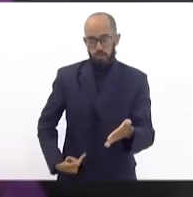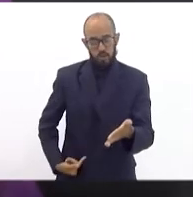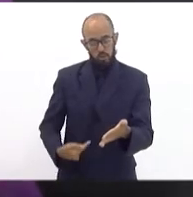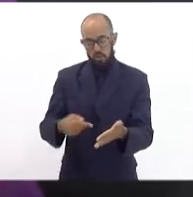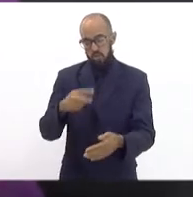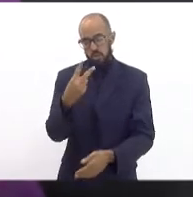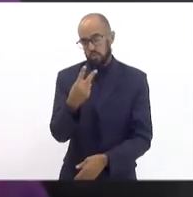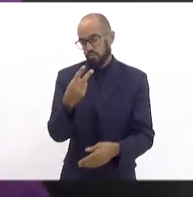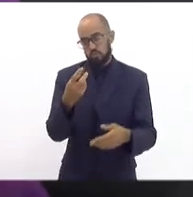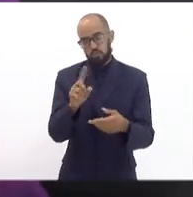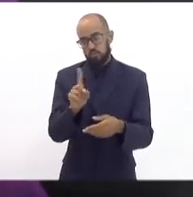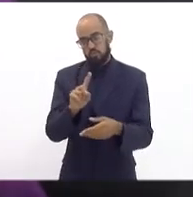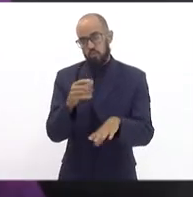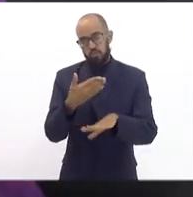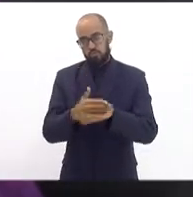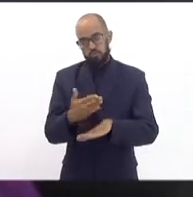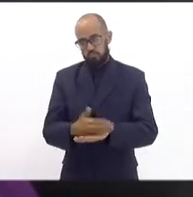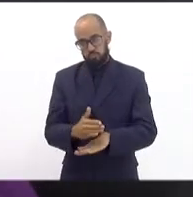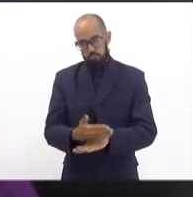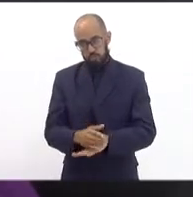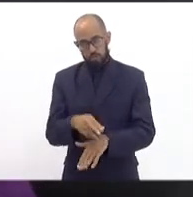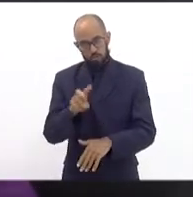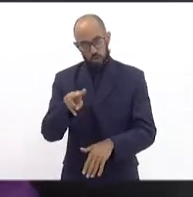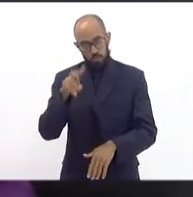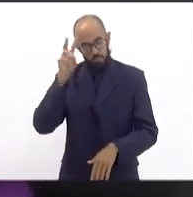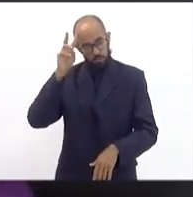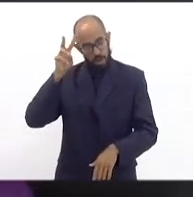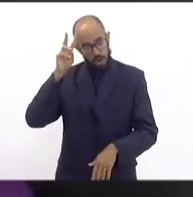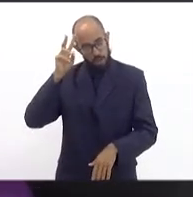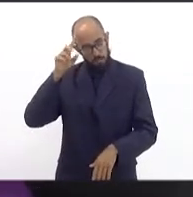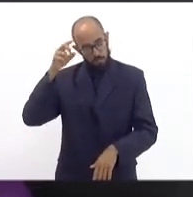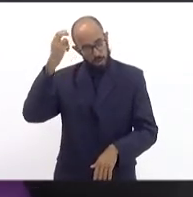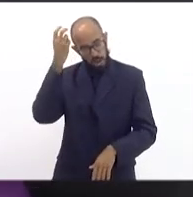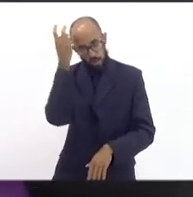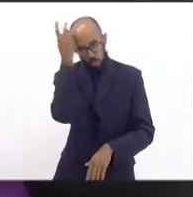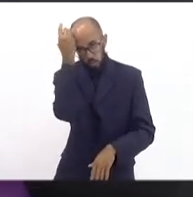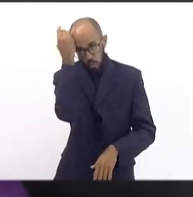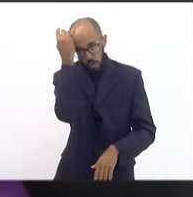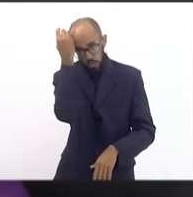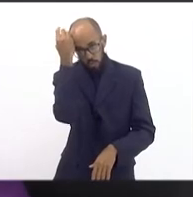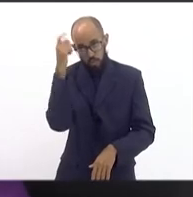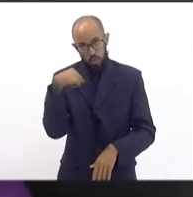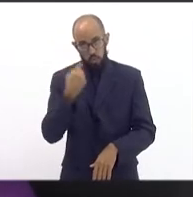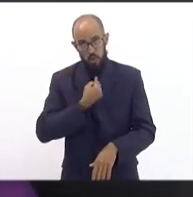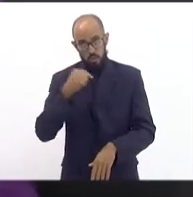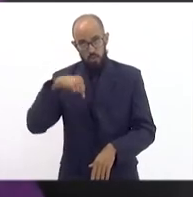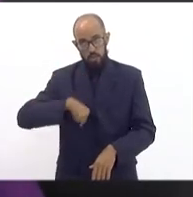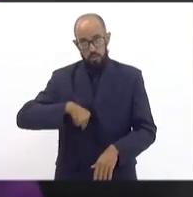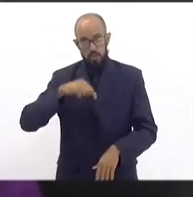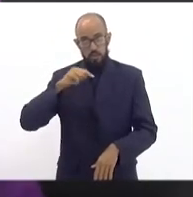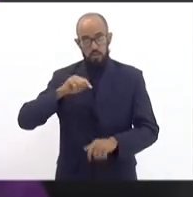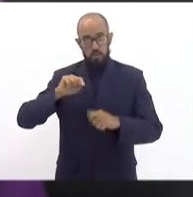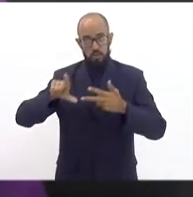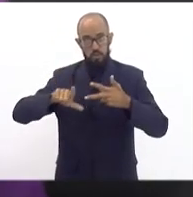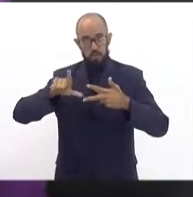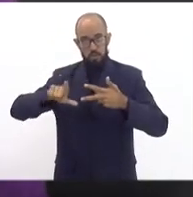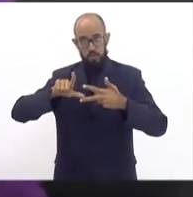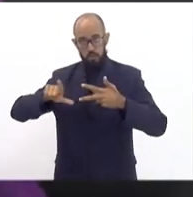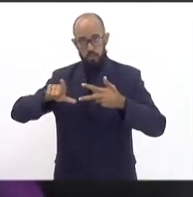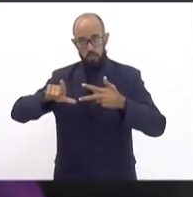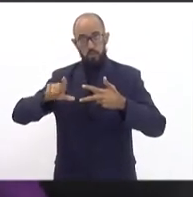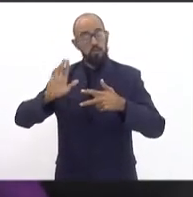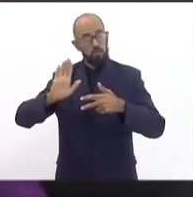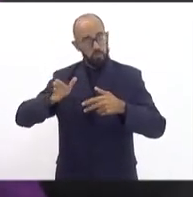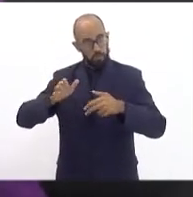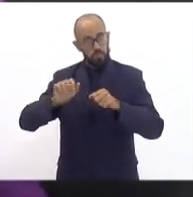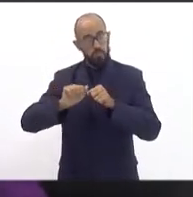cumprida até hoje. Então, só para lembrar ao deputado Eliomar Coelho que o nosso dever de casa nós estamos fazendo enquanto parlamento. O problema é o órgão gestor, que